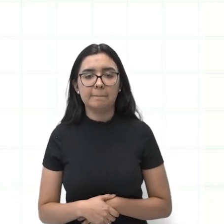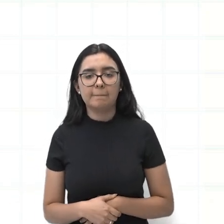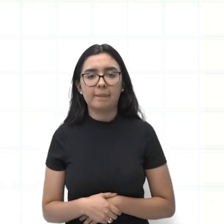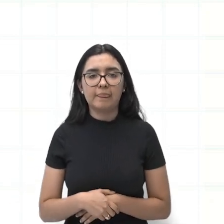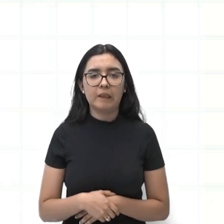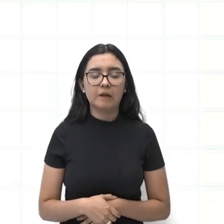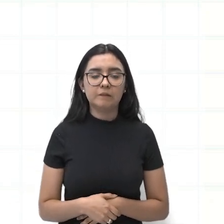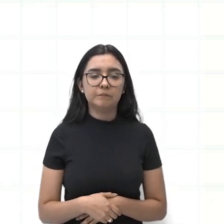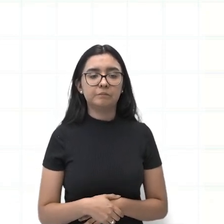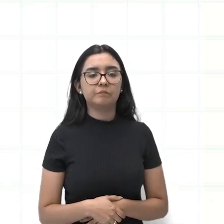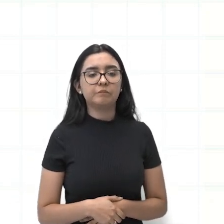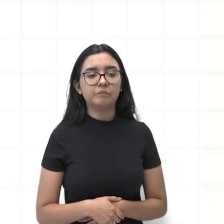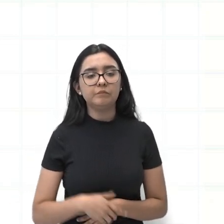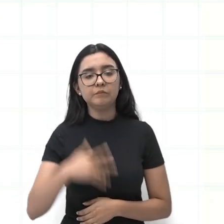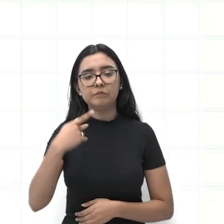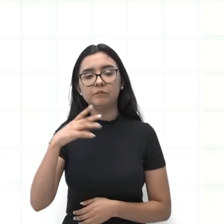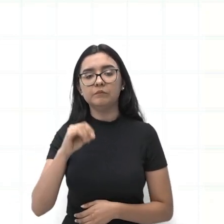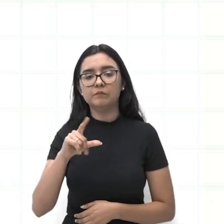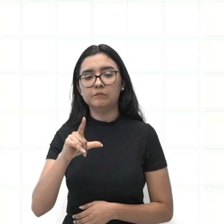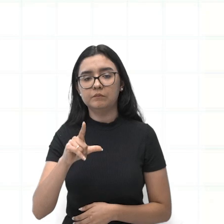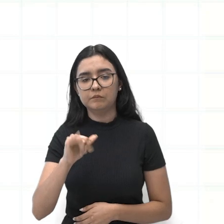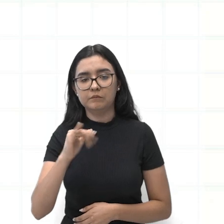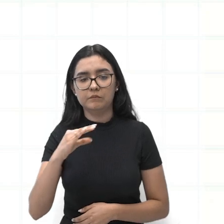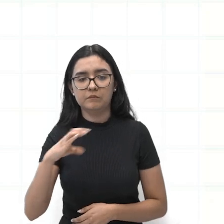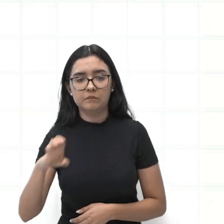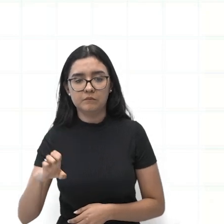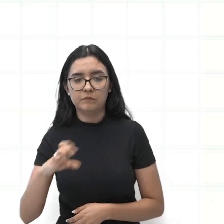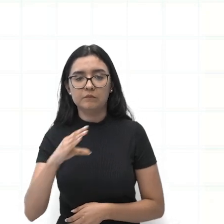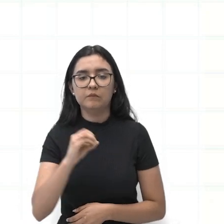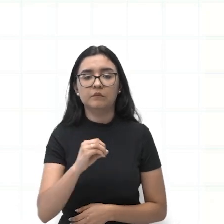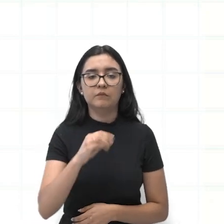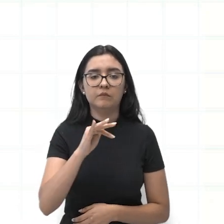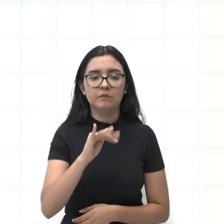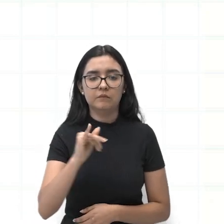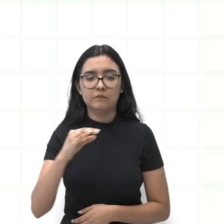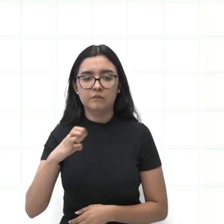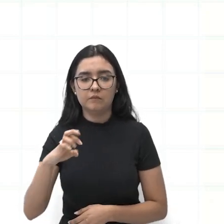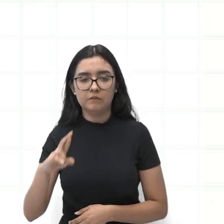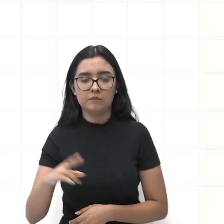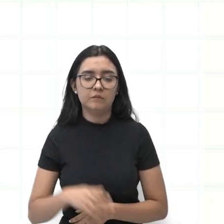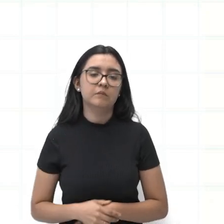ou arquiteta, tá? Architect. Police officer,